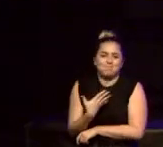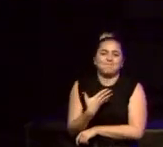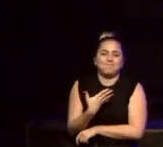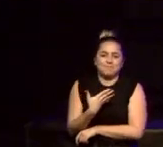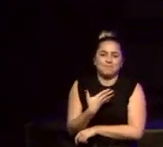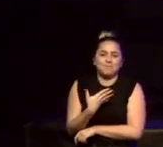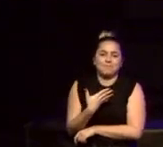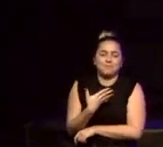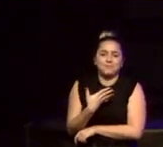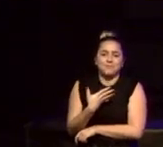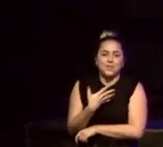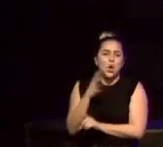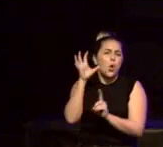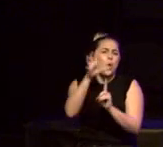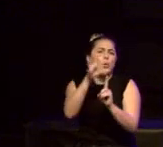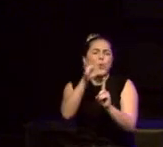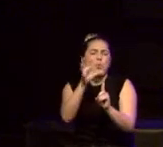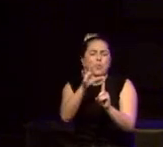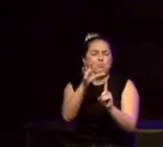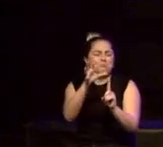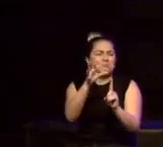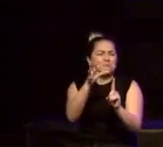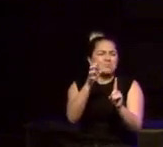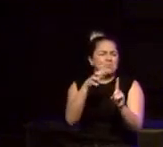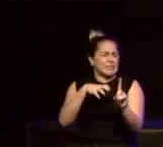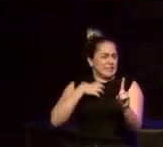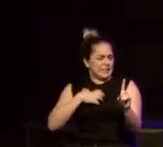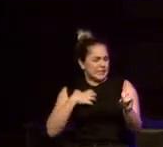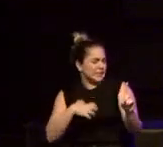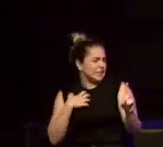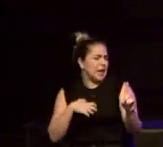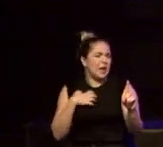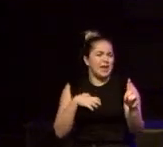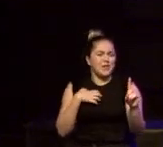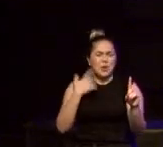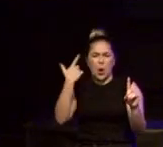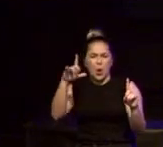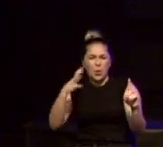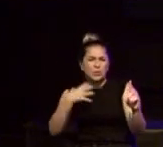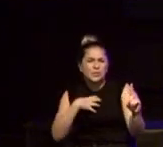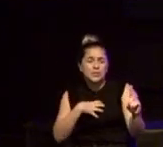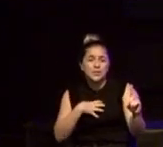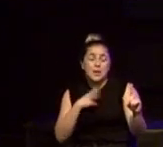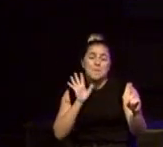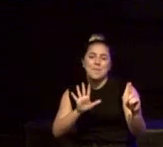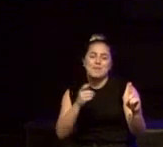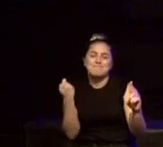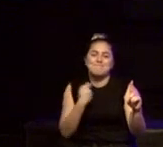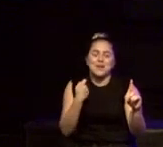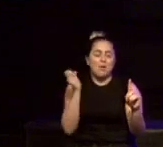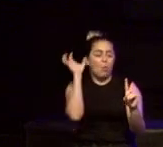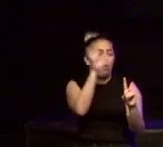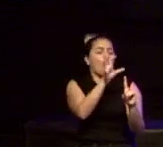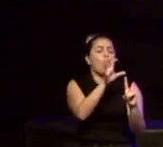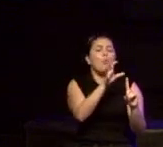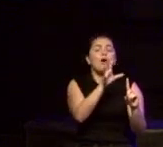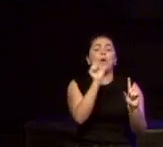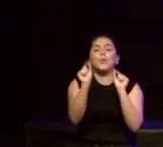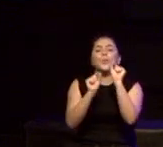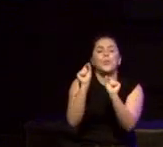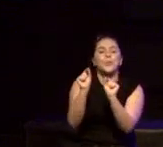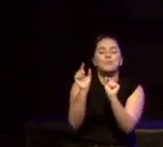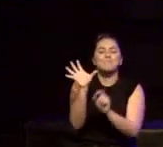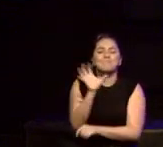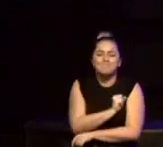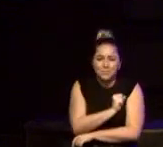às vezes está motivando as pessoas com um monte de outras coisas, né? Mas como cristãos, nós deveríamos estar motivando uns na prática, uns